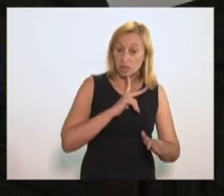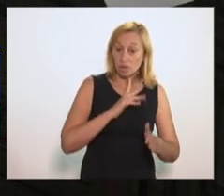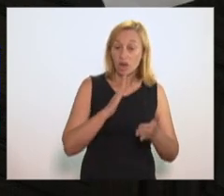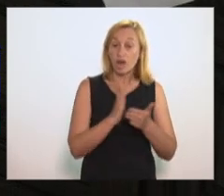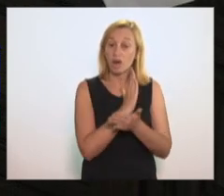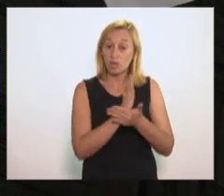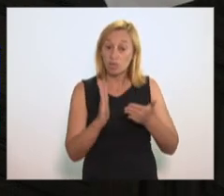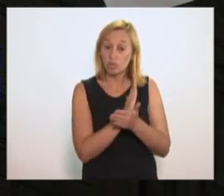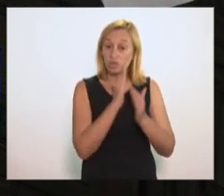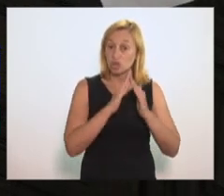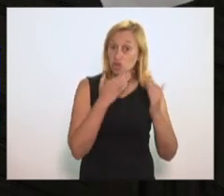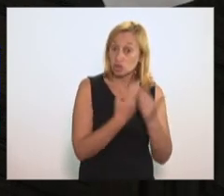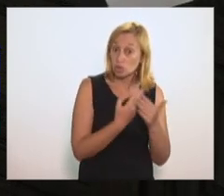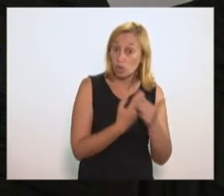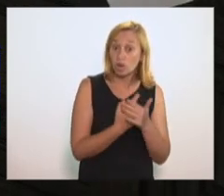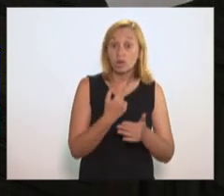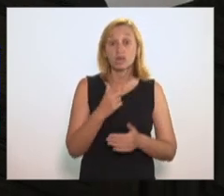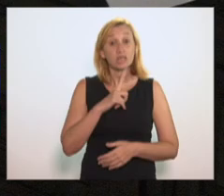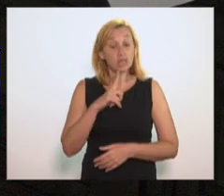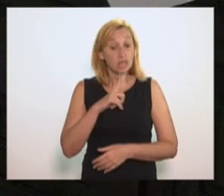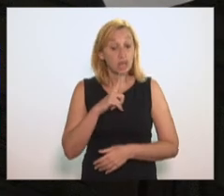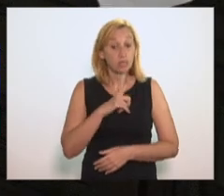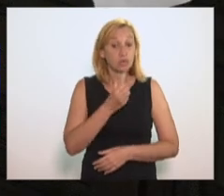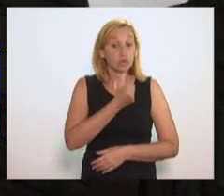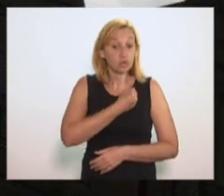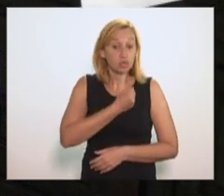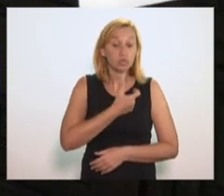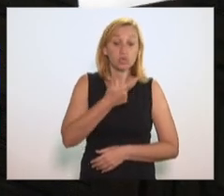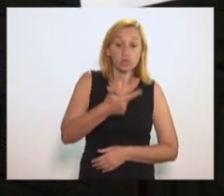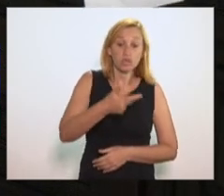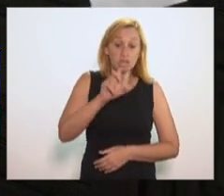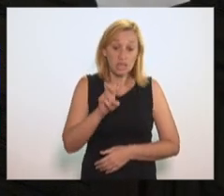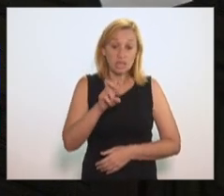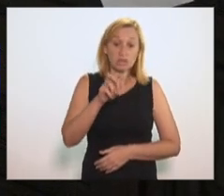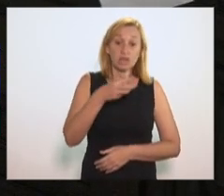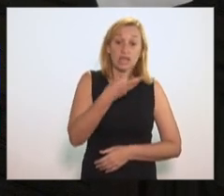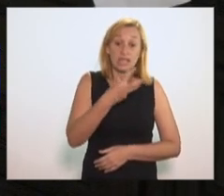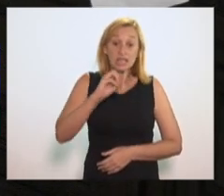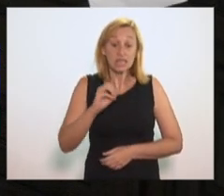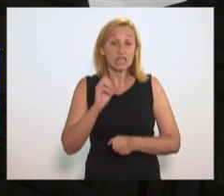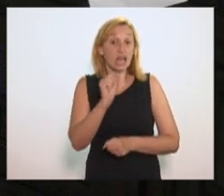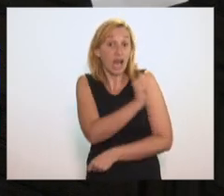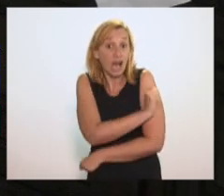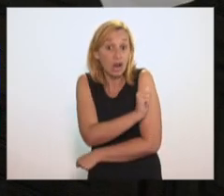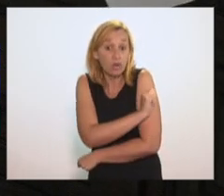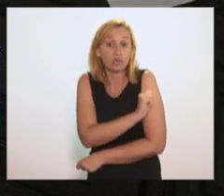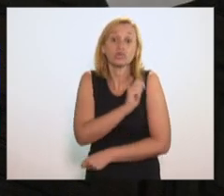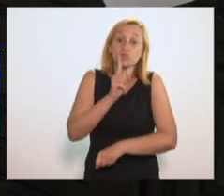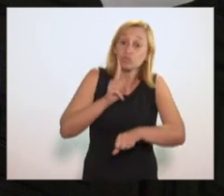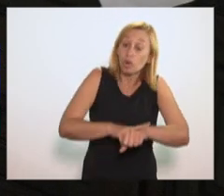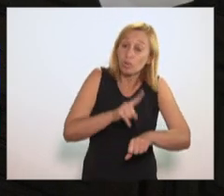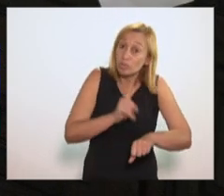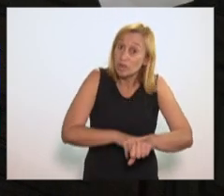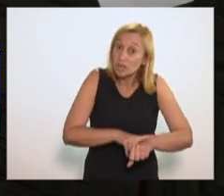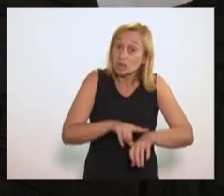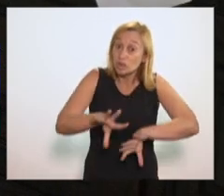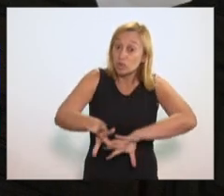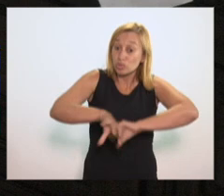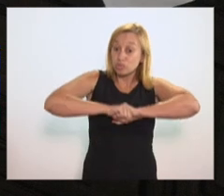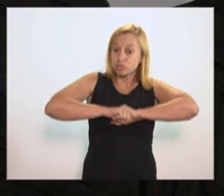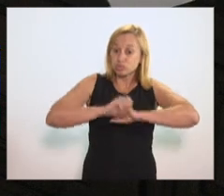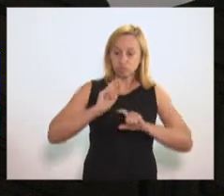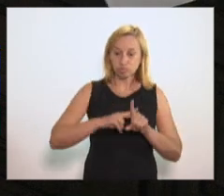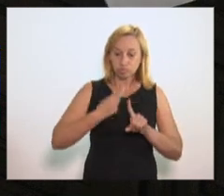municipais nós temos turmas com 20, 25 até 30 alunos no momento onde o contágio está disparando